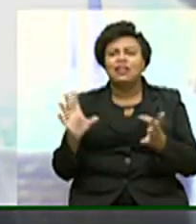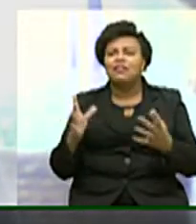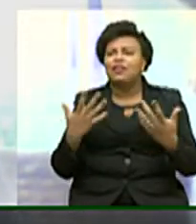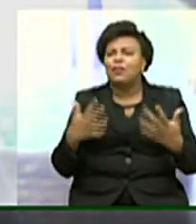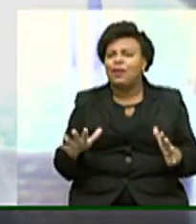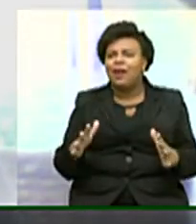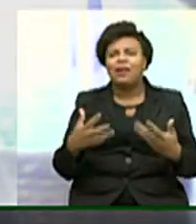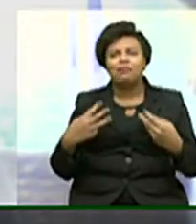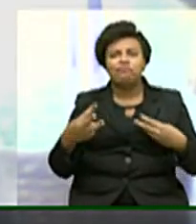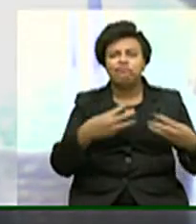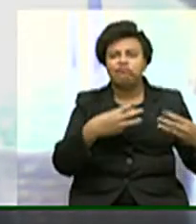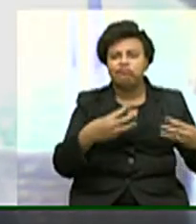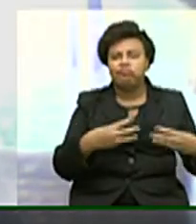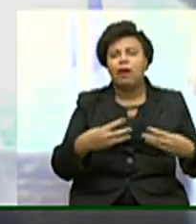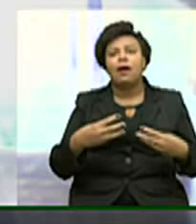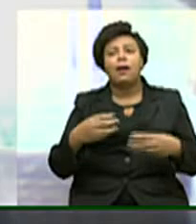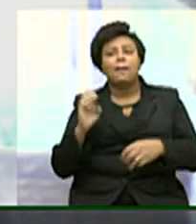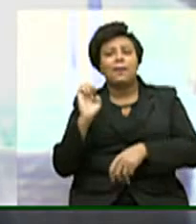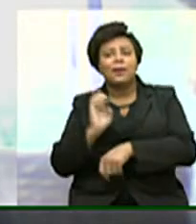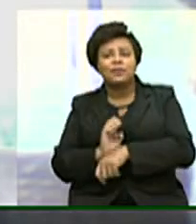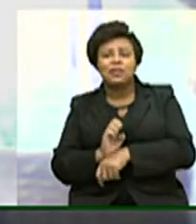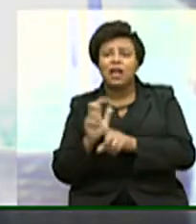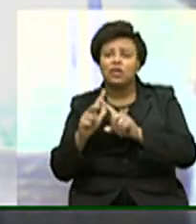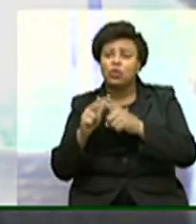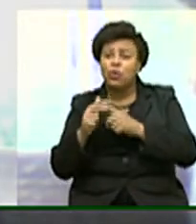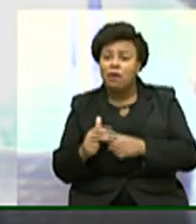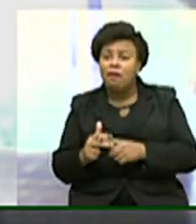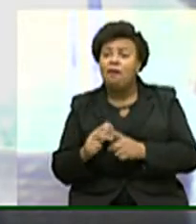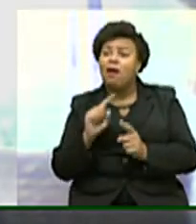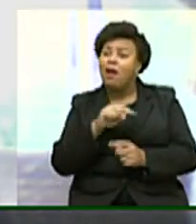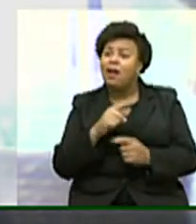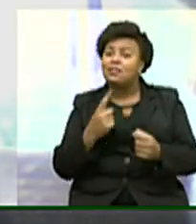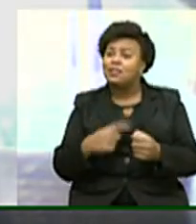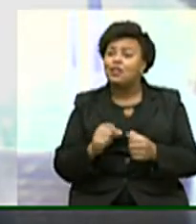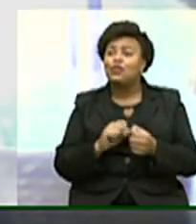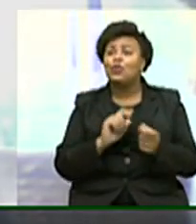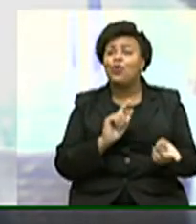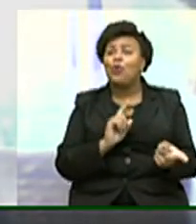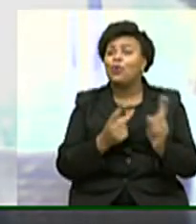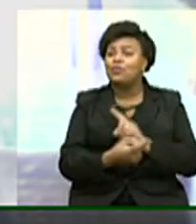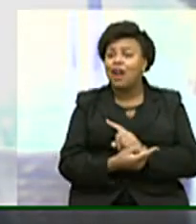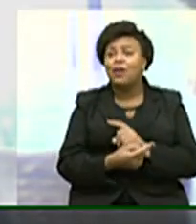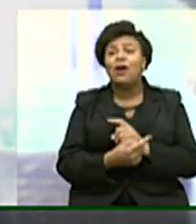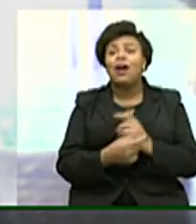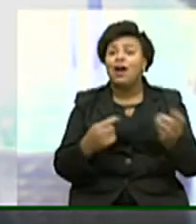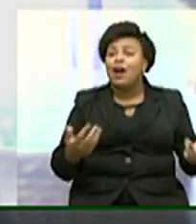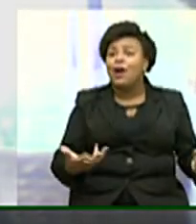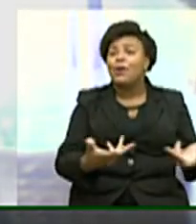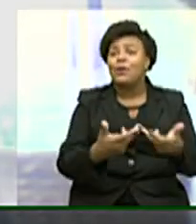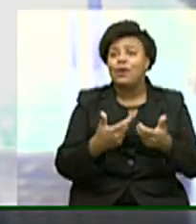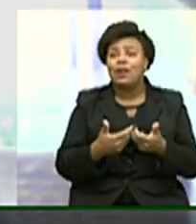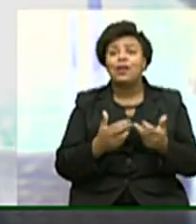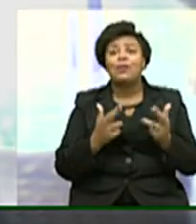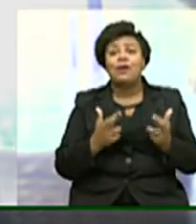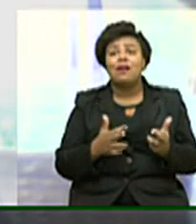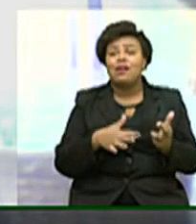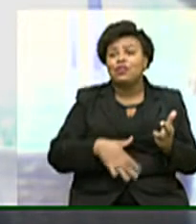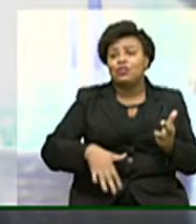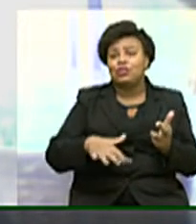trechos para que o estado arrume, Nova Pádua fez o contrário. Está pegando o trecho que era do estado para